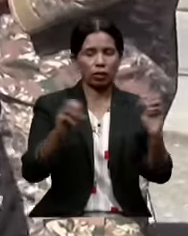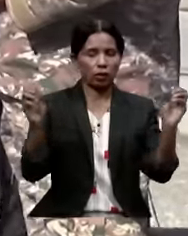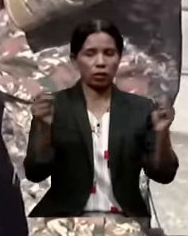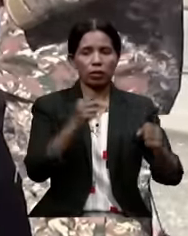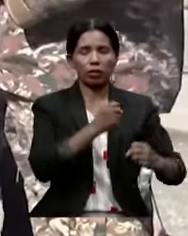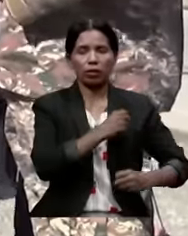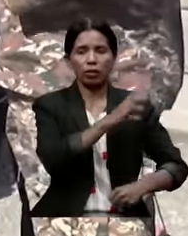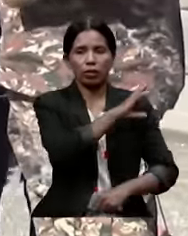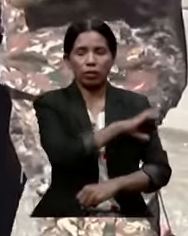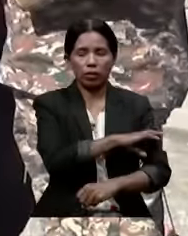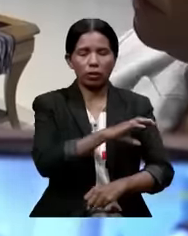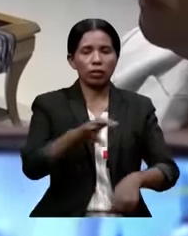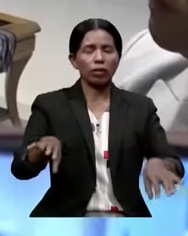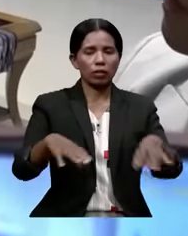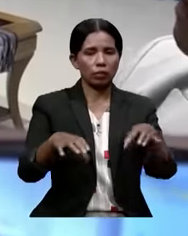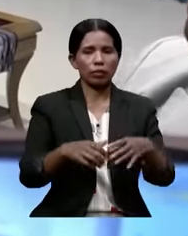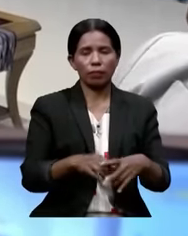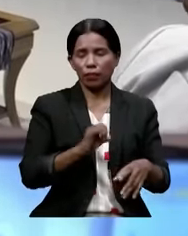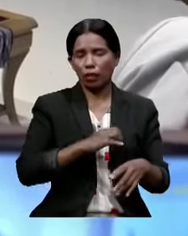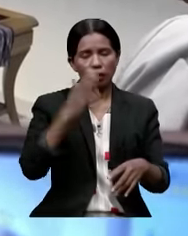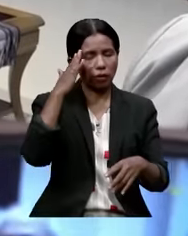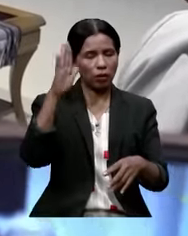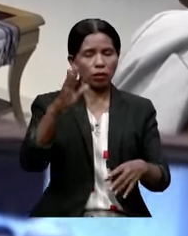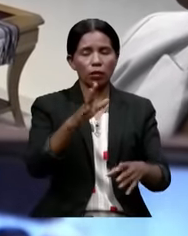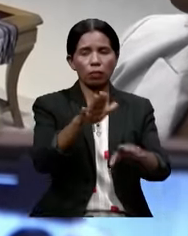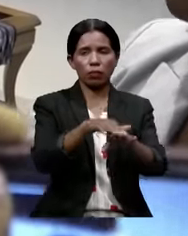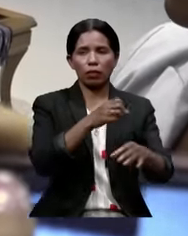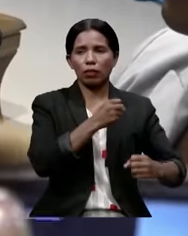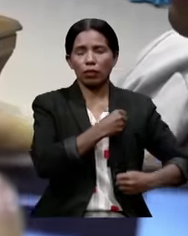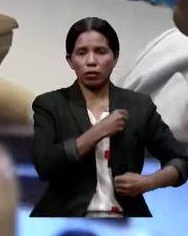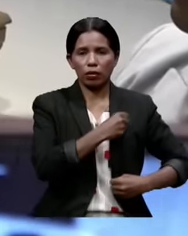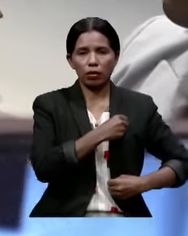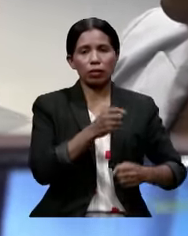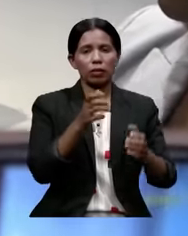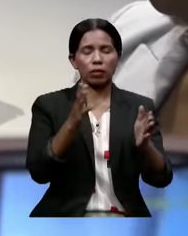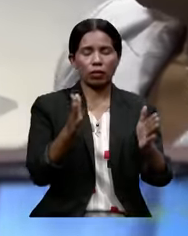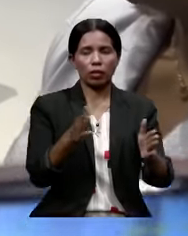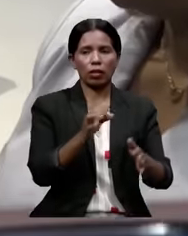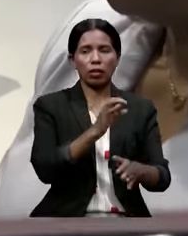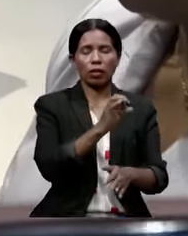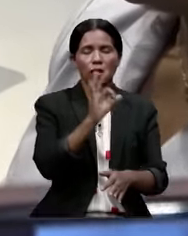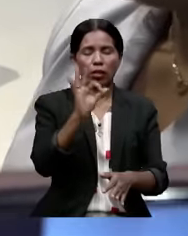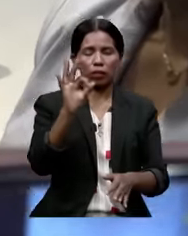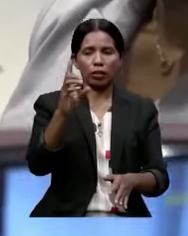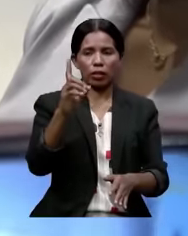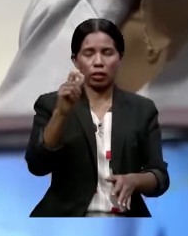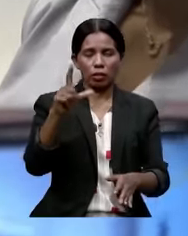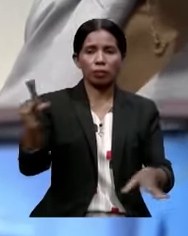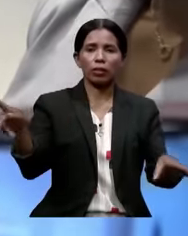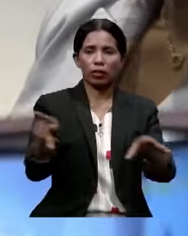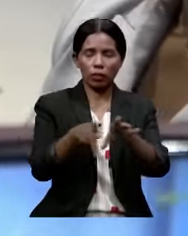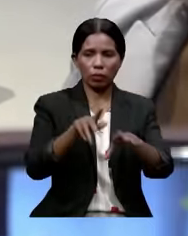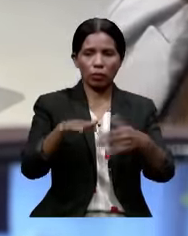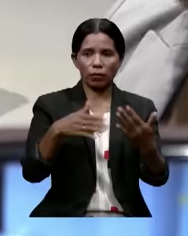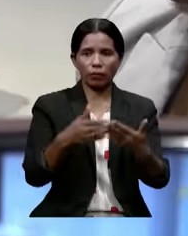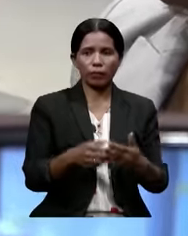no serviço. Depois, eu lá tenho bolo, falei, Forças Armadas. FFDTL, nós vamos participar, vale. E